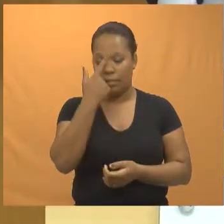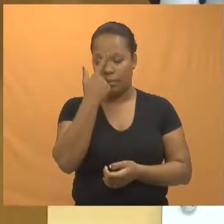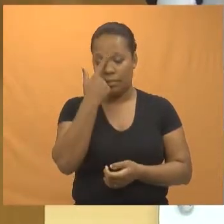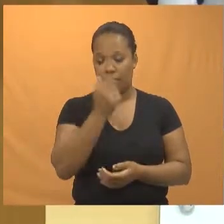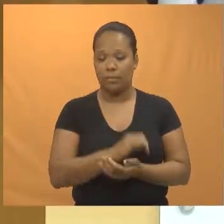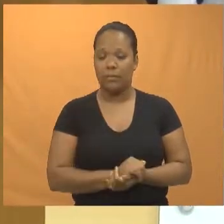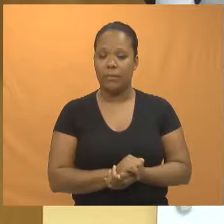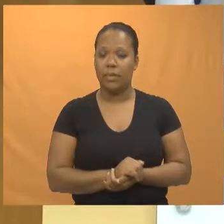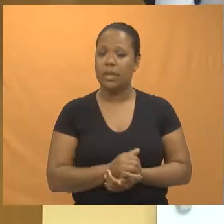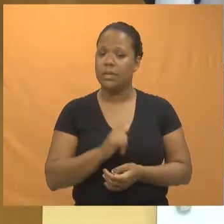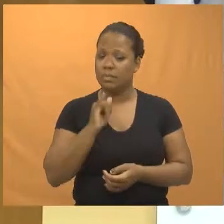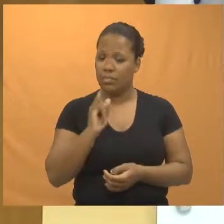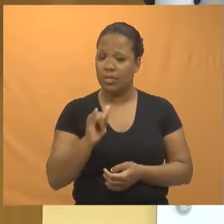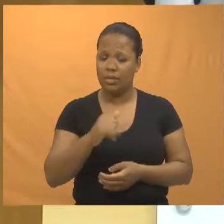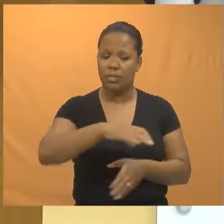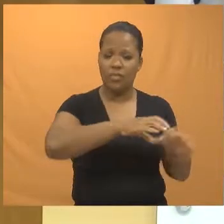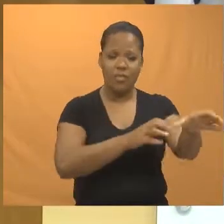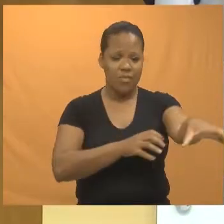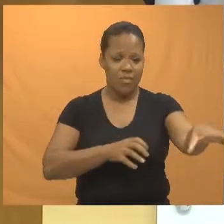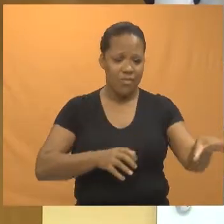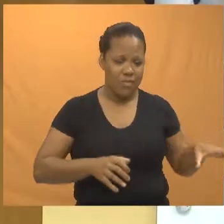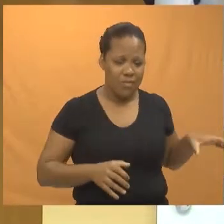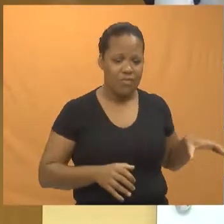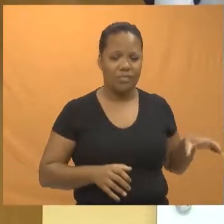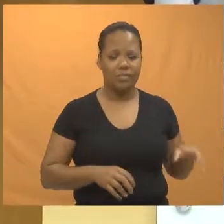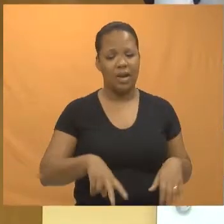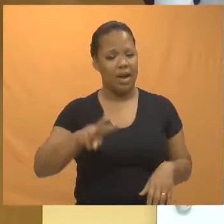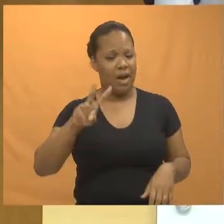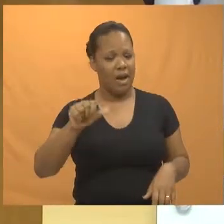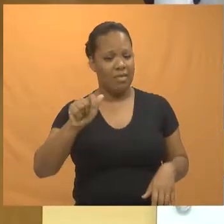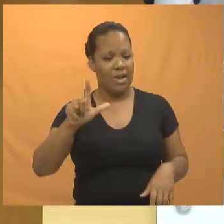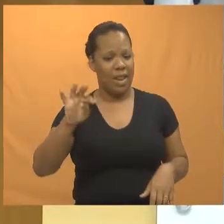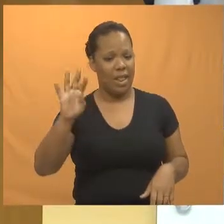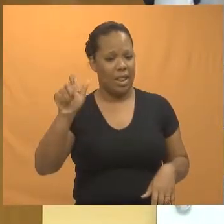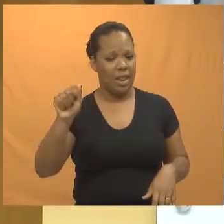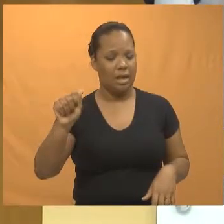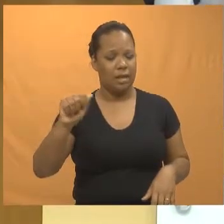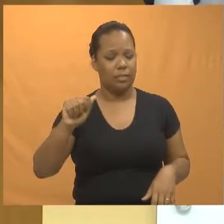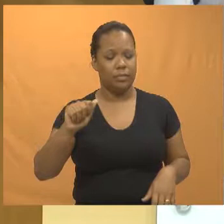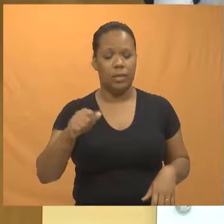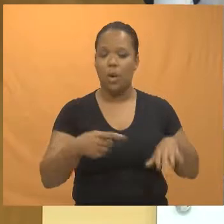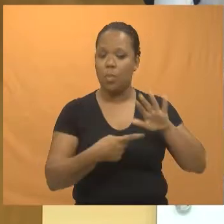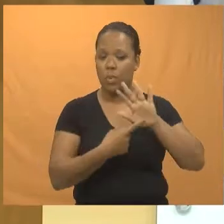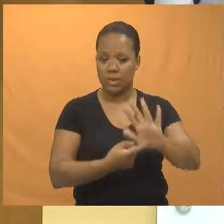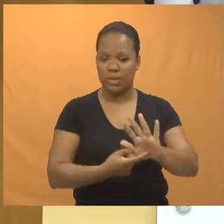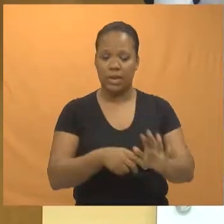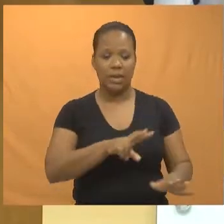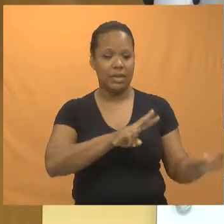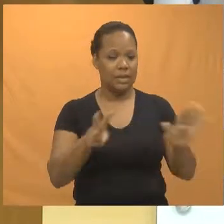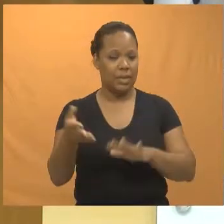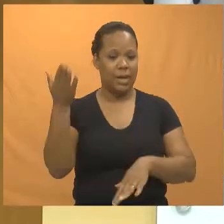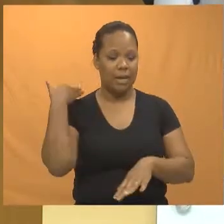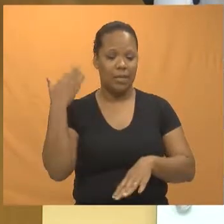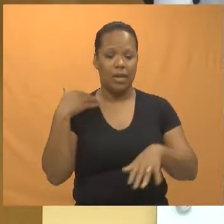indicação dos valetão da cidade de Jacareí, e a semana passada eu mostrei aqui